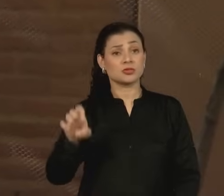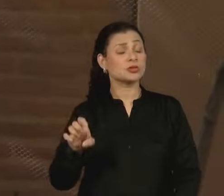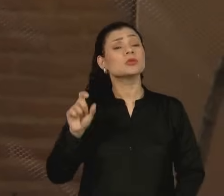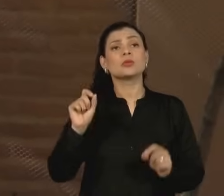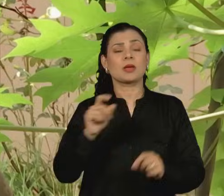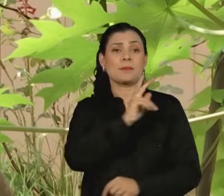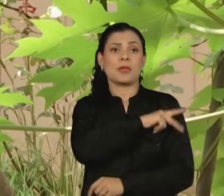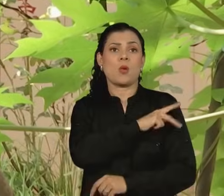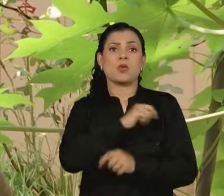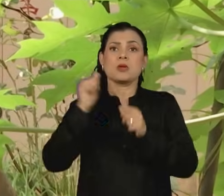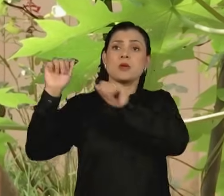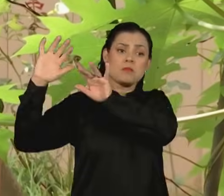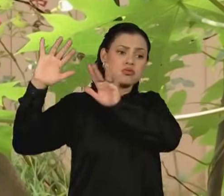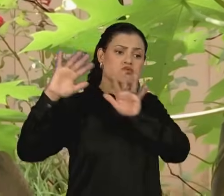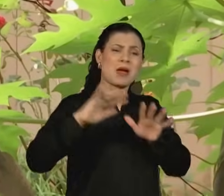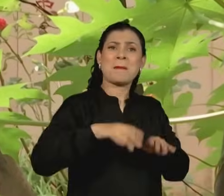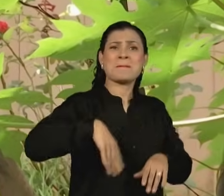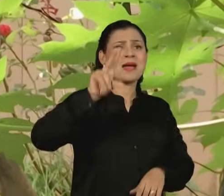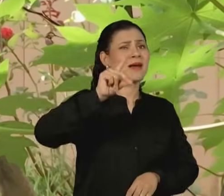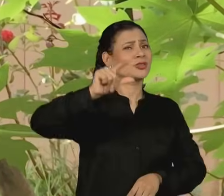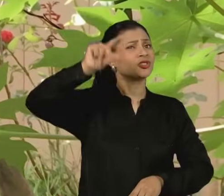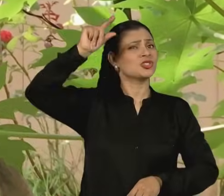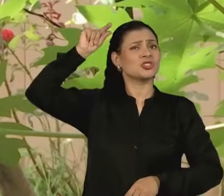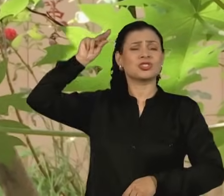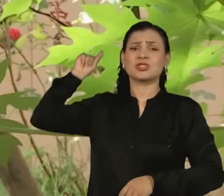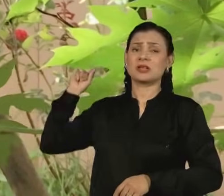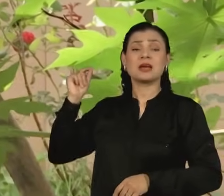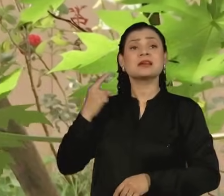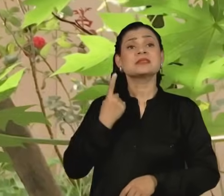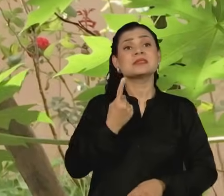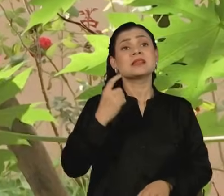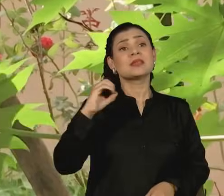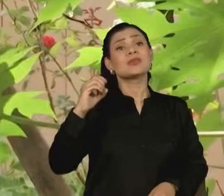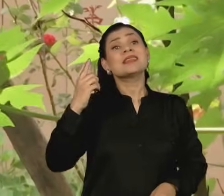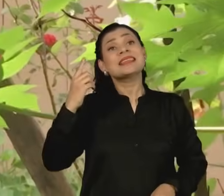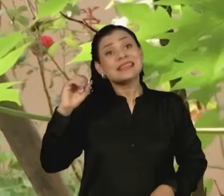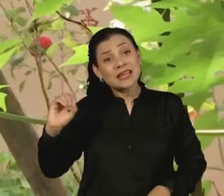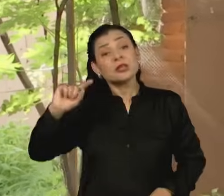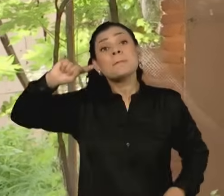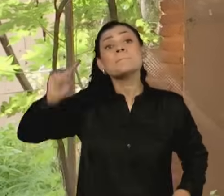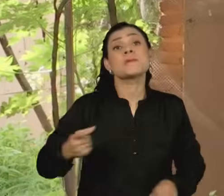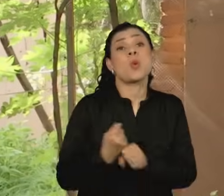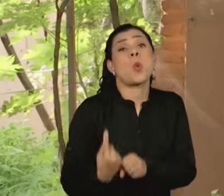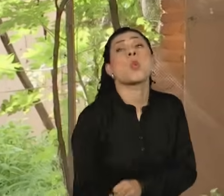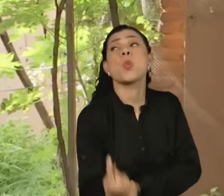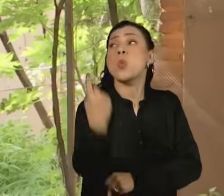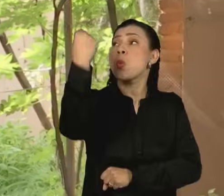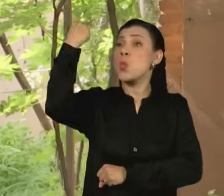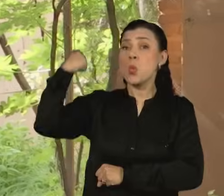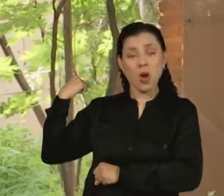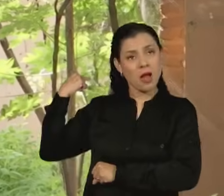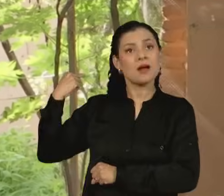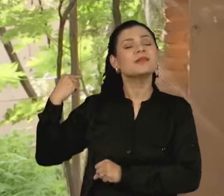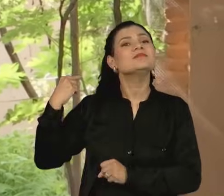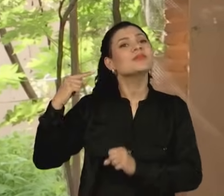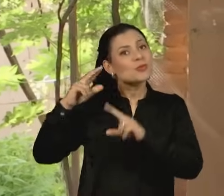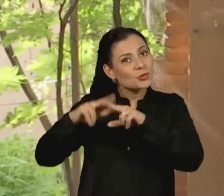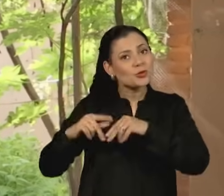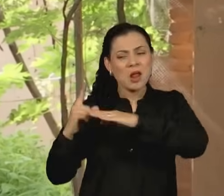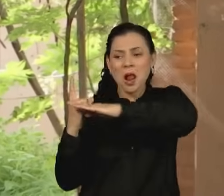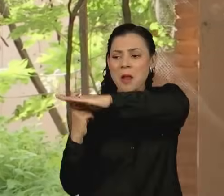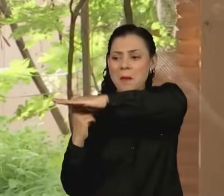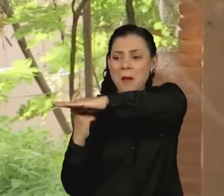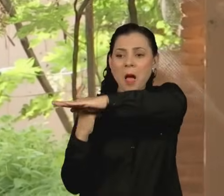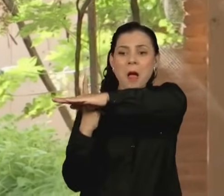no Piauí é muito mais antiga, cerca de 110 mil anos, e que o homem pré-histórico